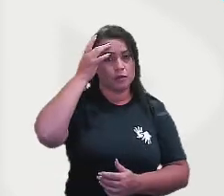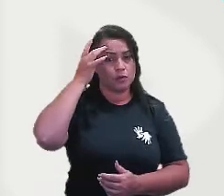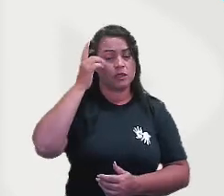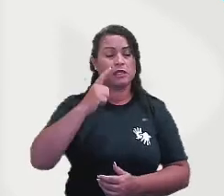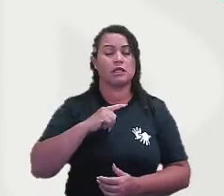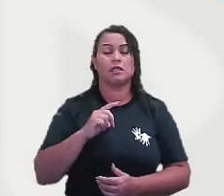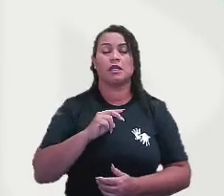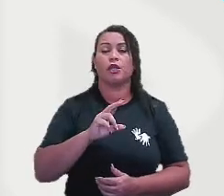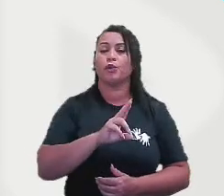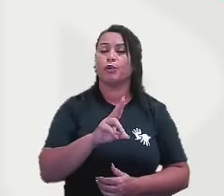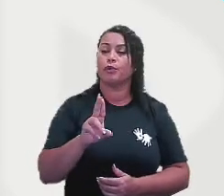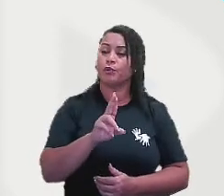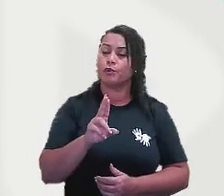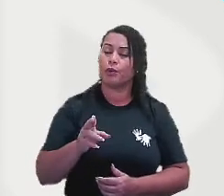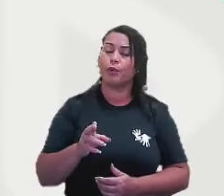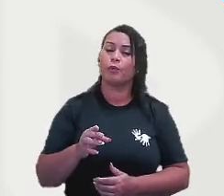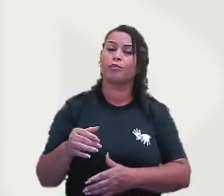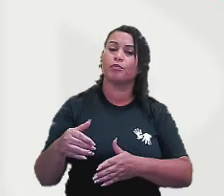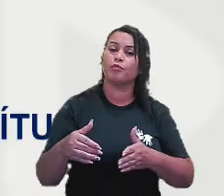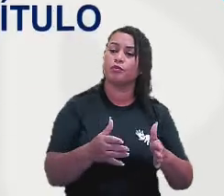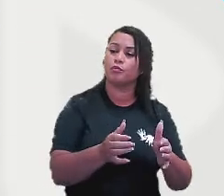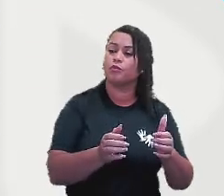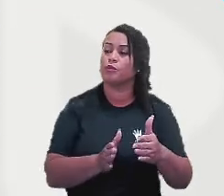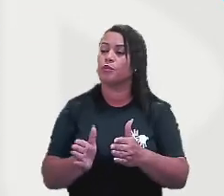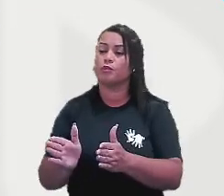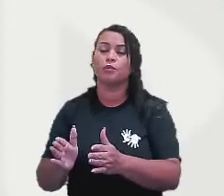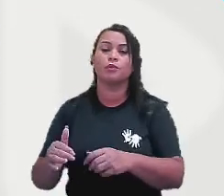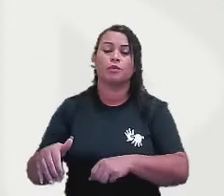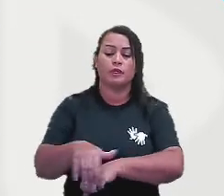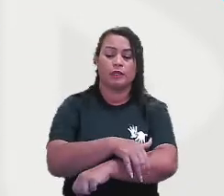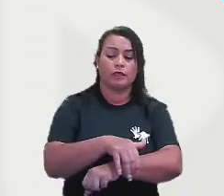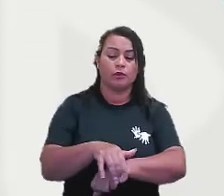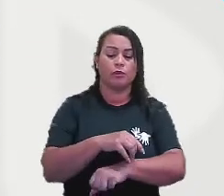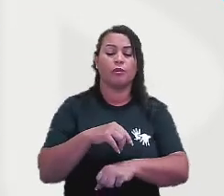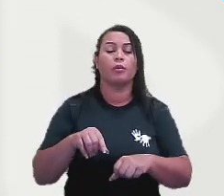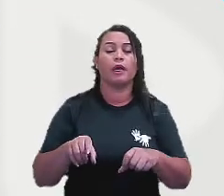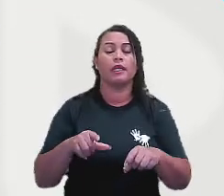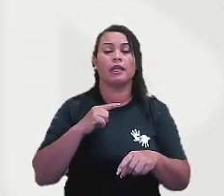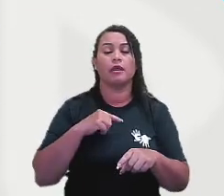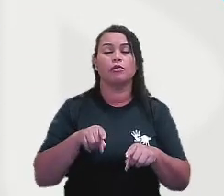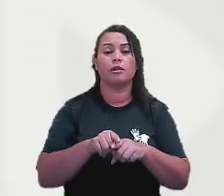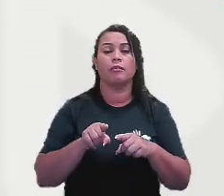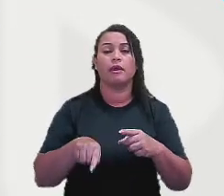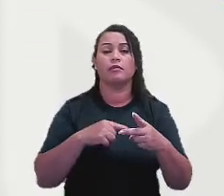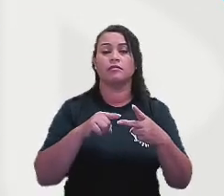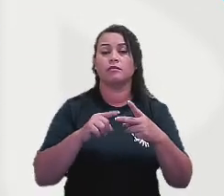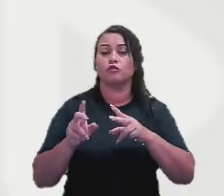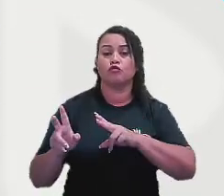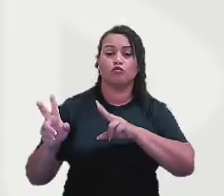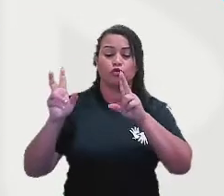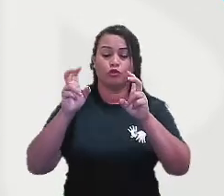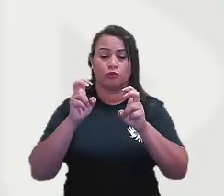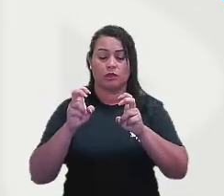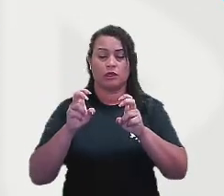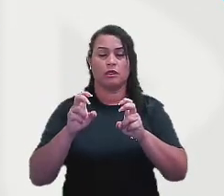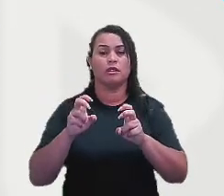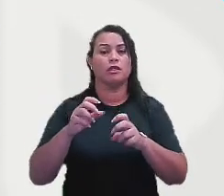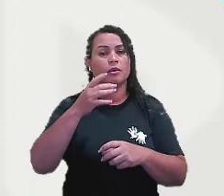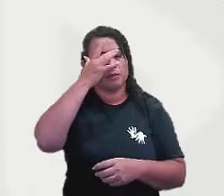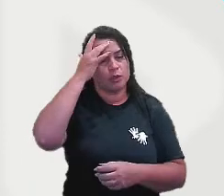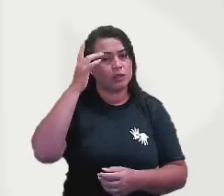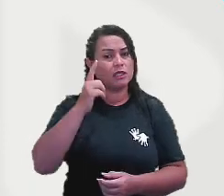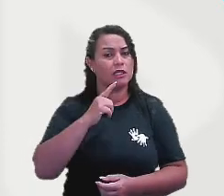aos caminhos de Vitória de Santo Antão. Temos também o subtítulo, as pessoas que mereceram ter seus nomes